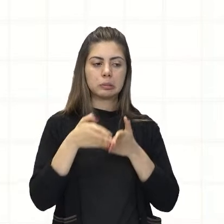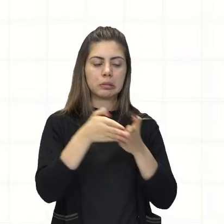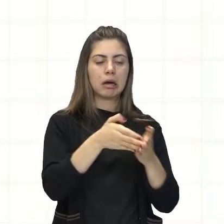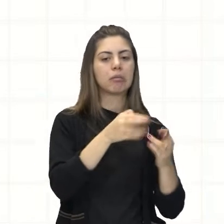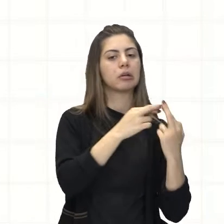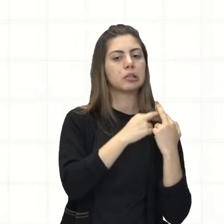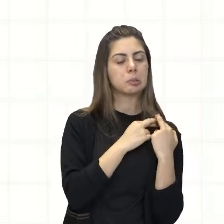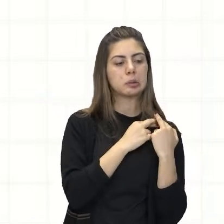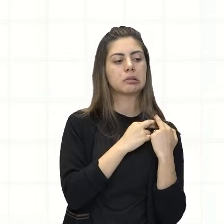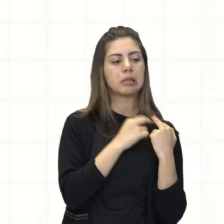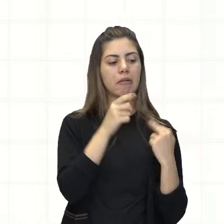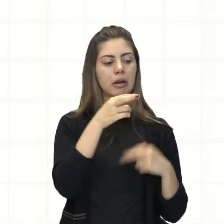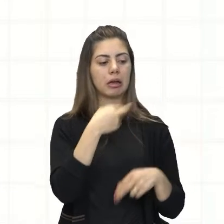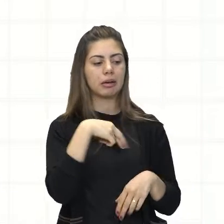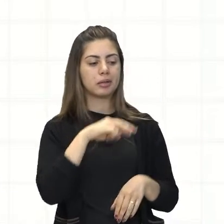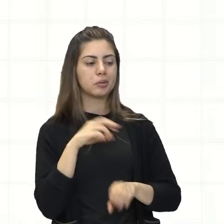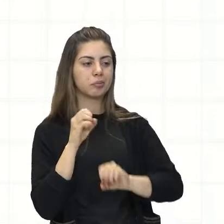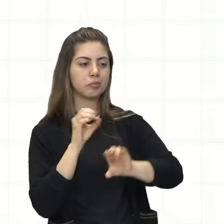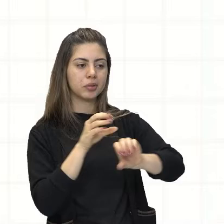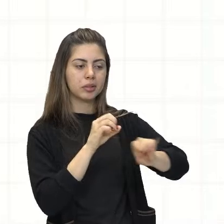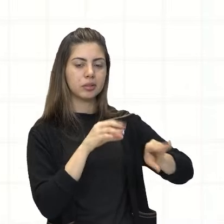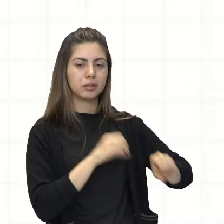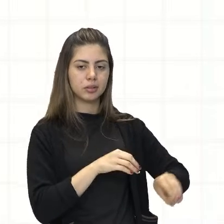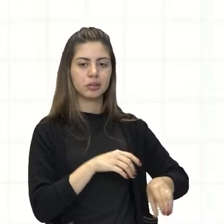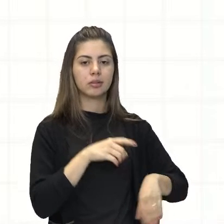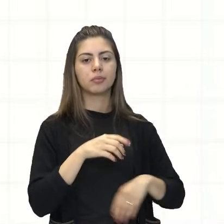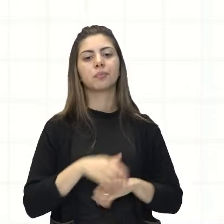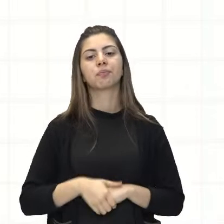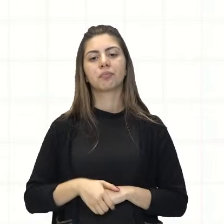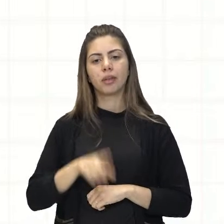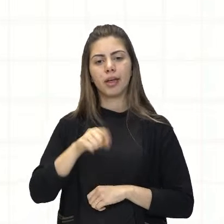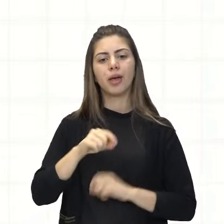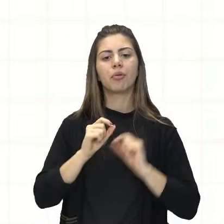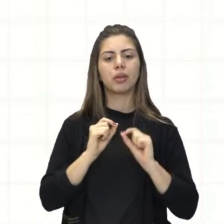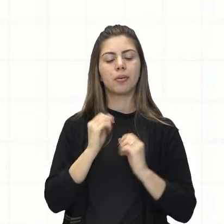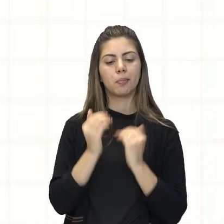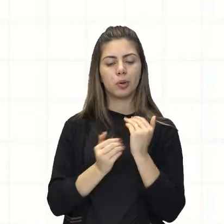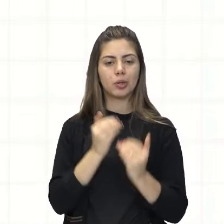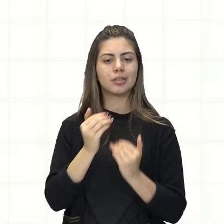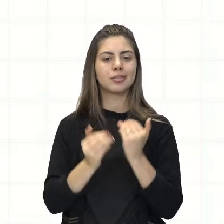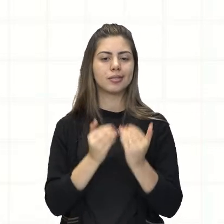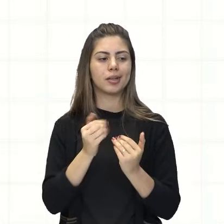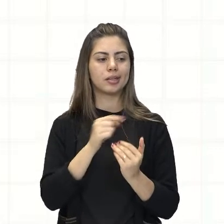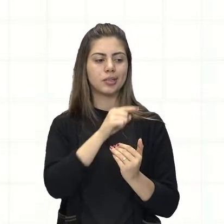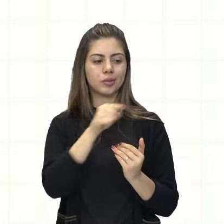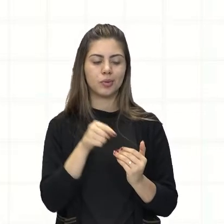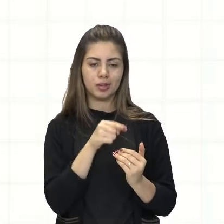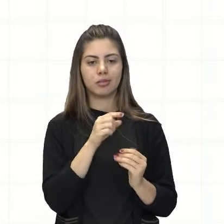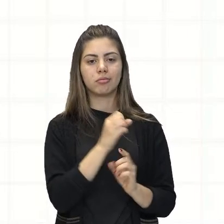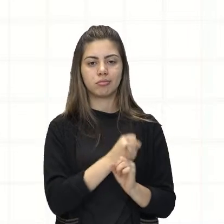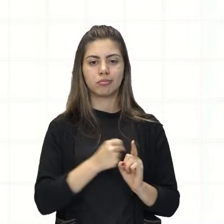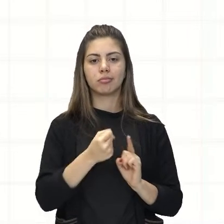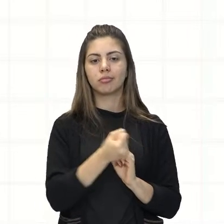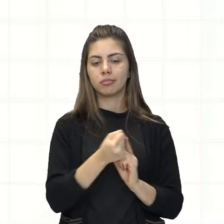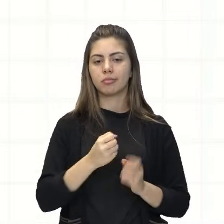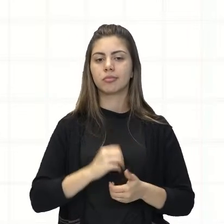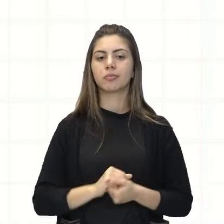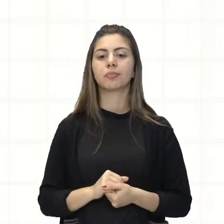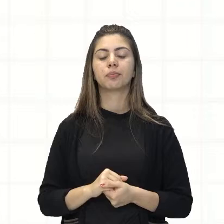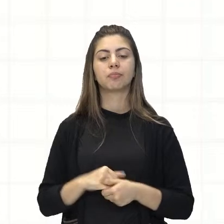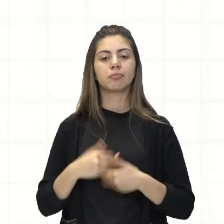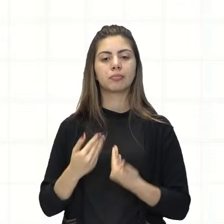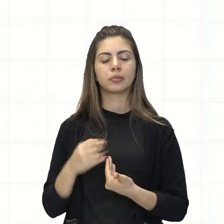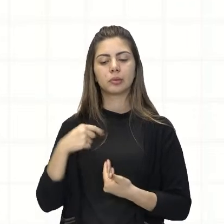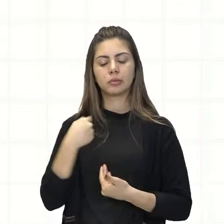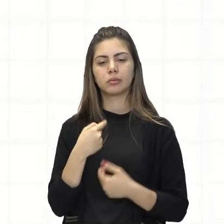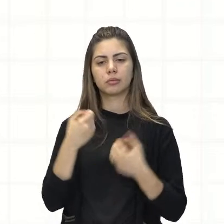responsáveis por esse processo que eles vão chamar de civilização, certo? Como nós já mencionamos, a questão do etnocentrismo faz